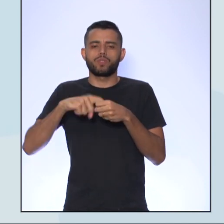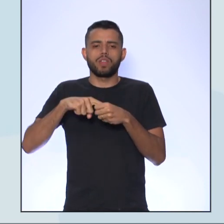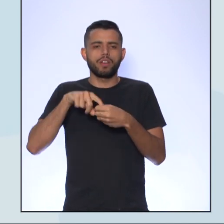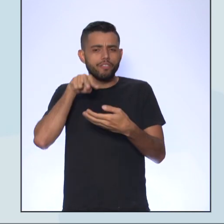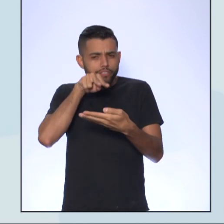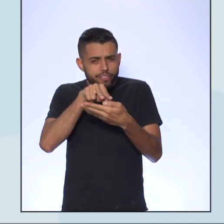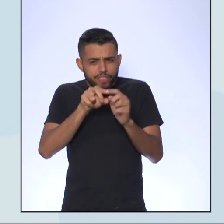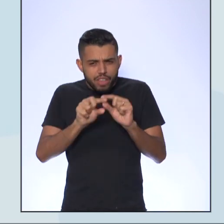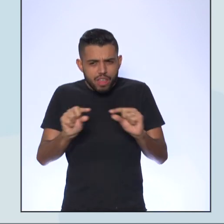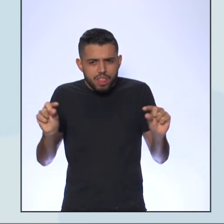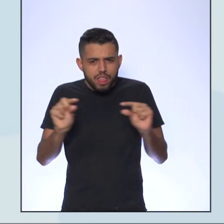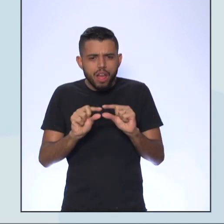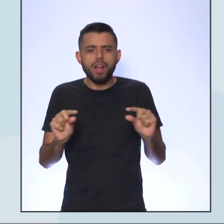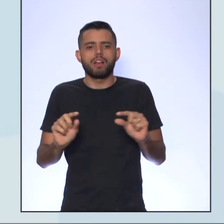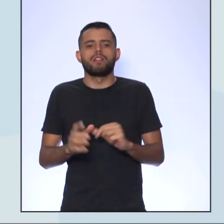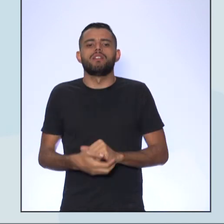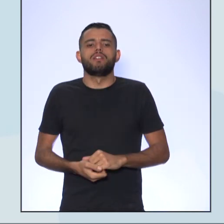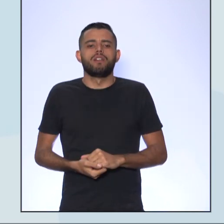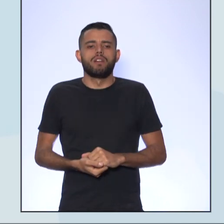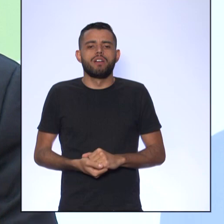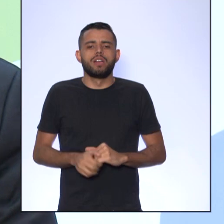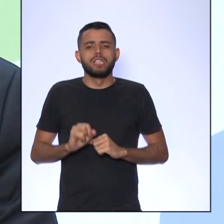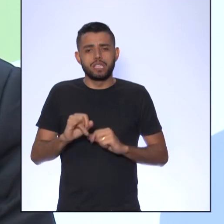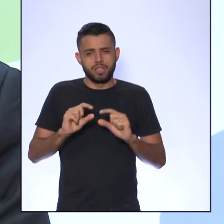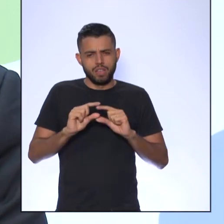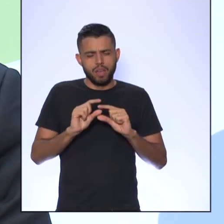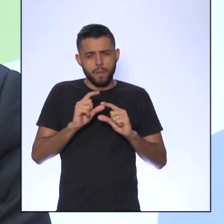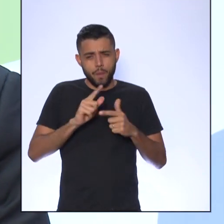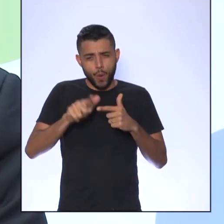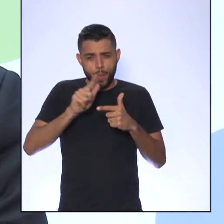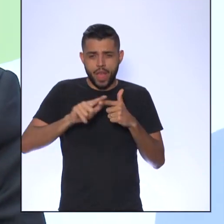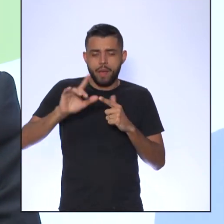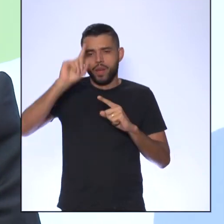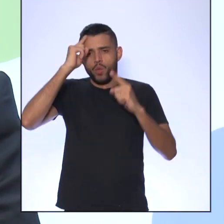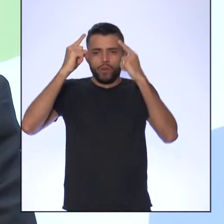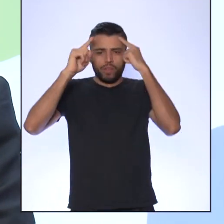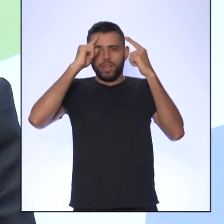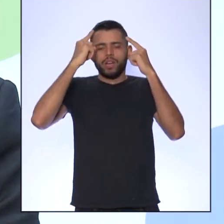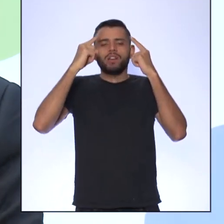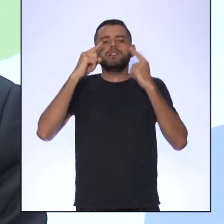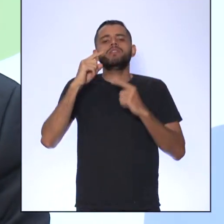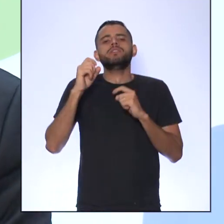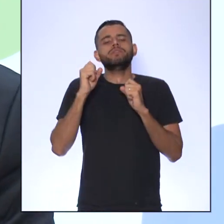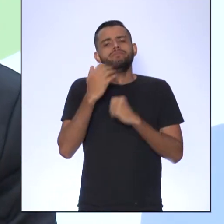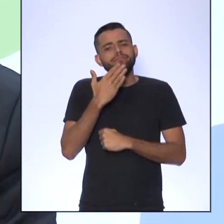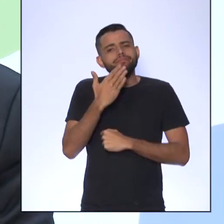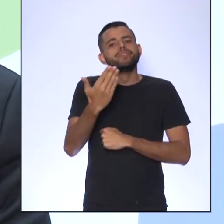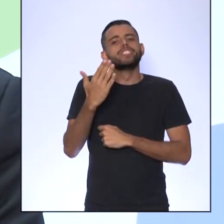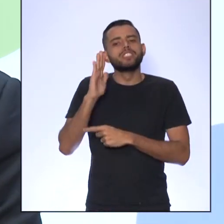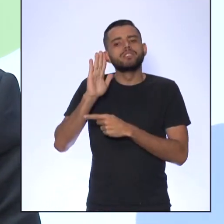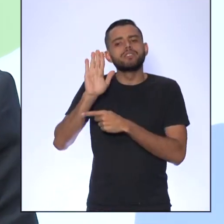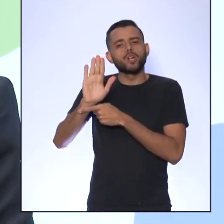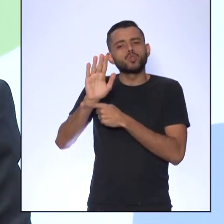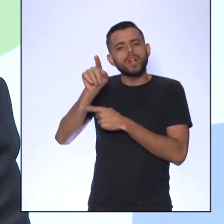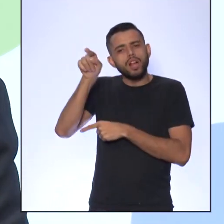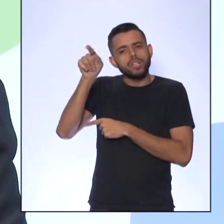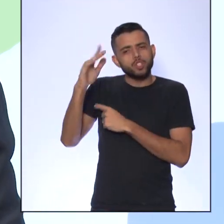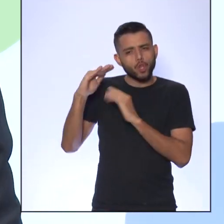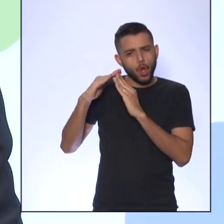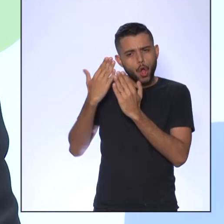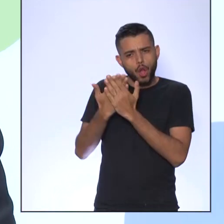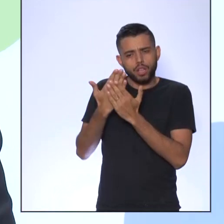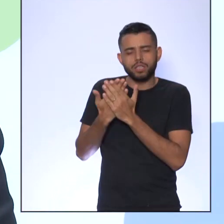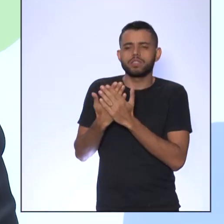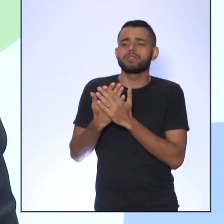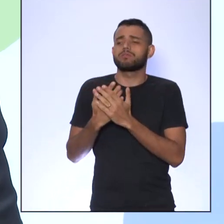esta mensagem para você. Se você tiver problema, se tiver dúvida, você pode pedir ajuda para a escola e a escola pode pedir ajuda